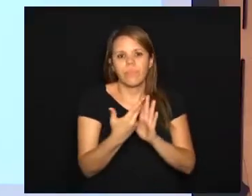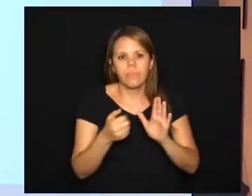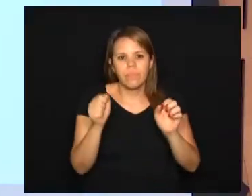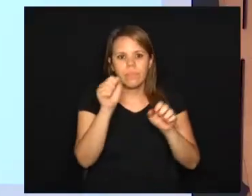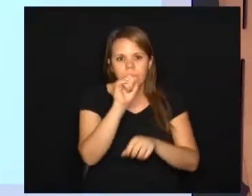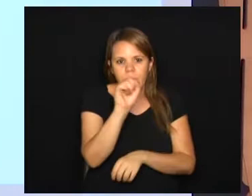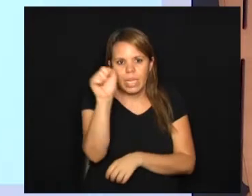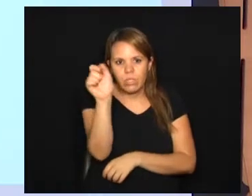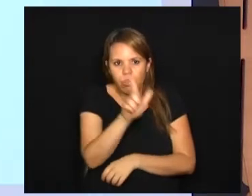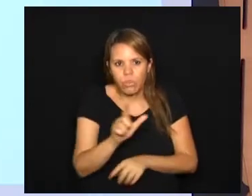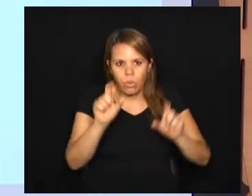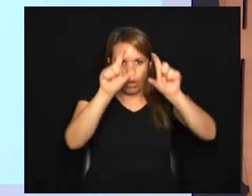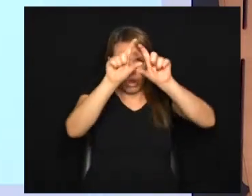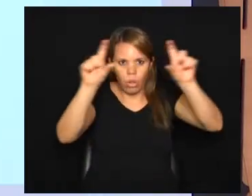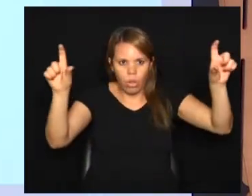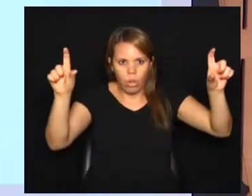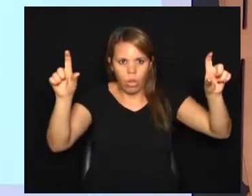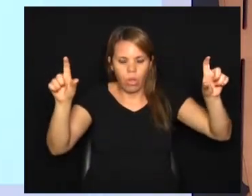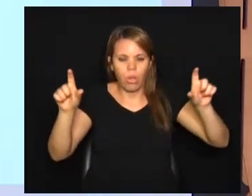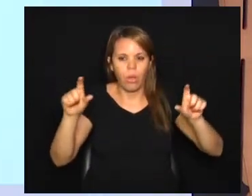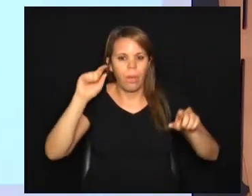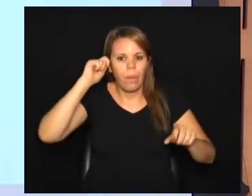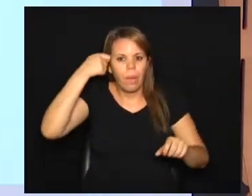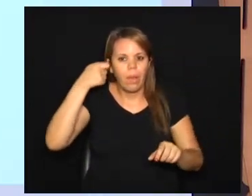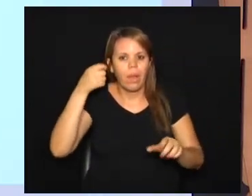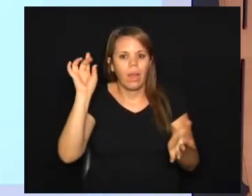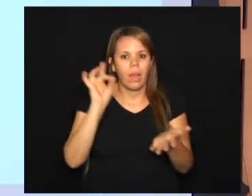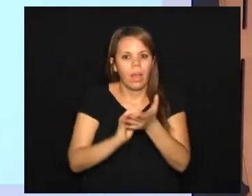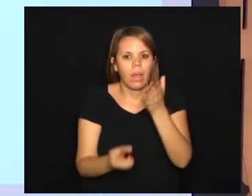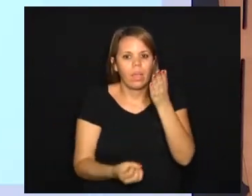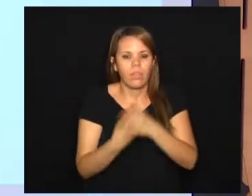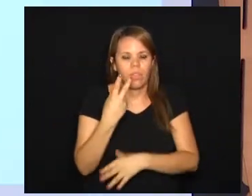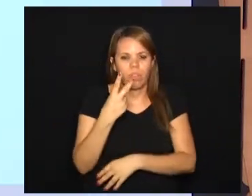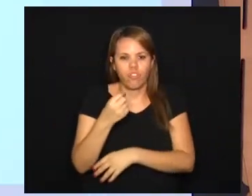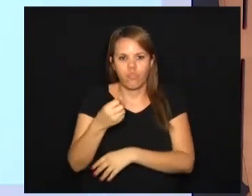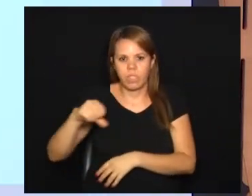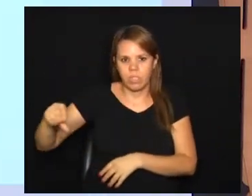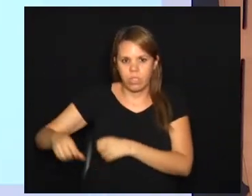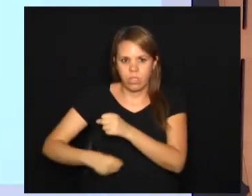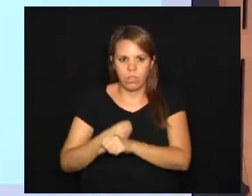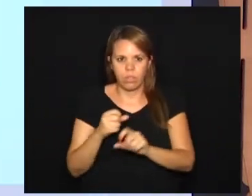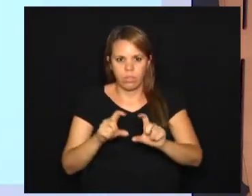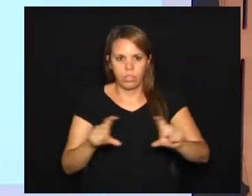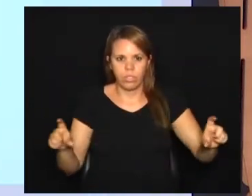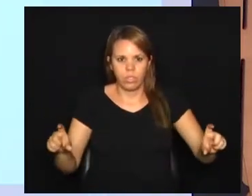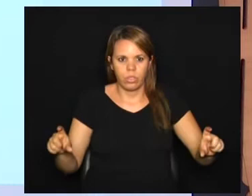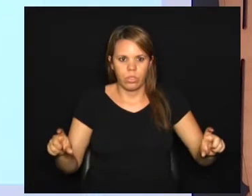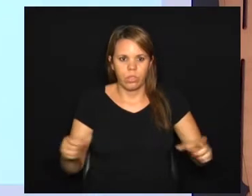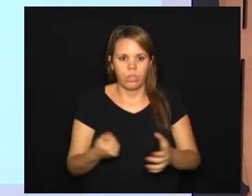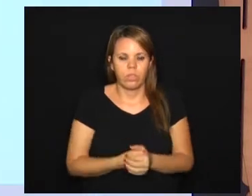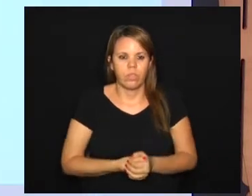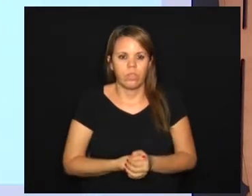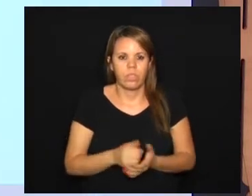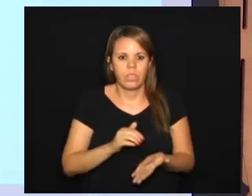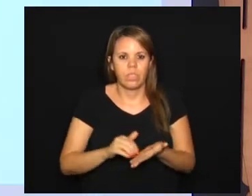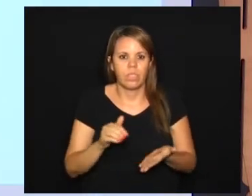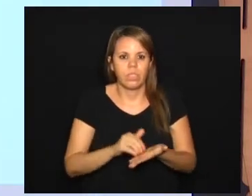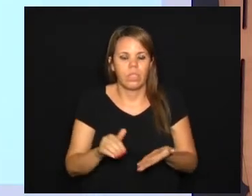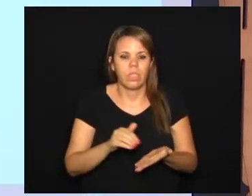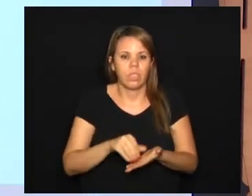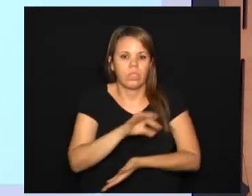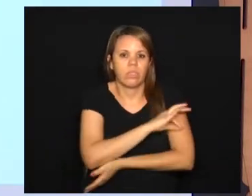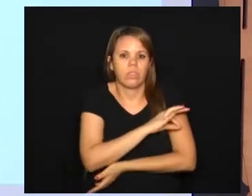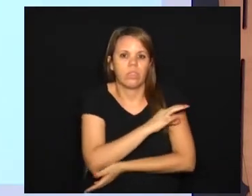uma tarja, onde está escrito em preto Realizações 2019, e no centro da tela Secretaria Municipal de Assistência Social, Pessoa com Deficiência e